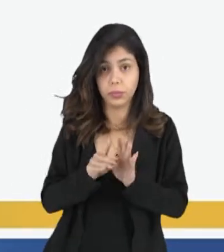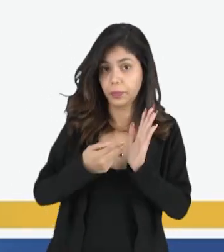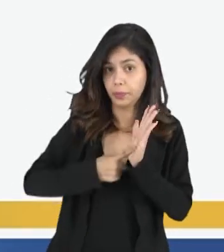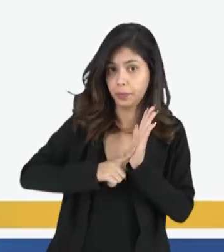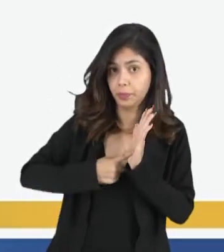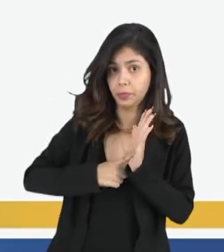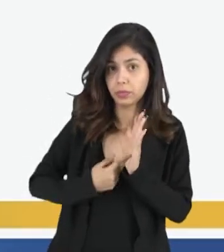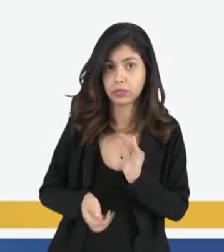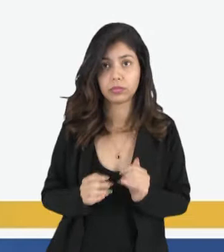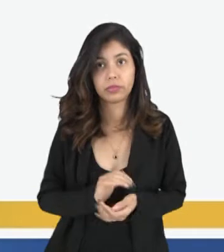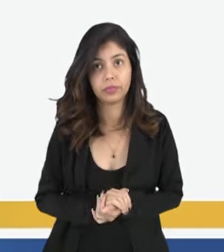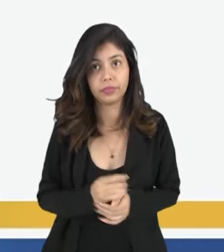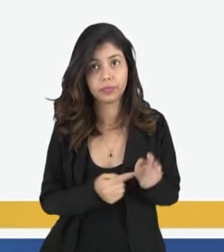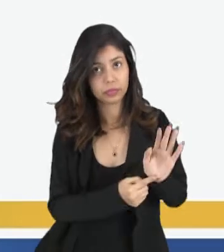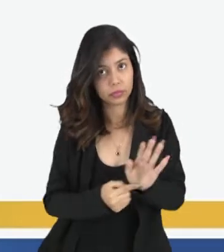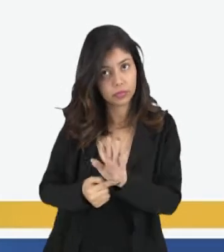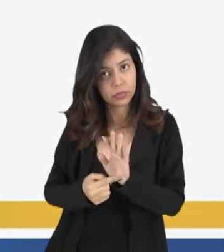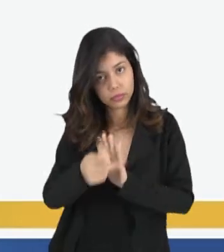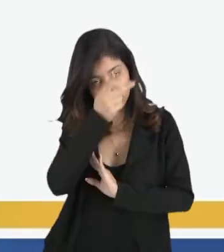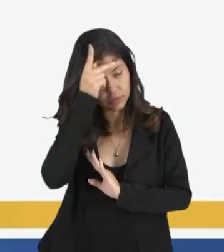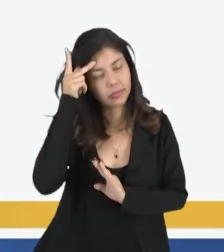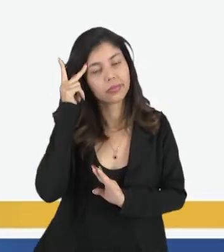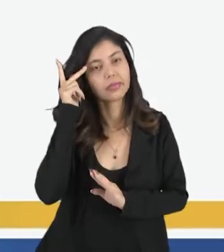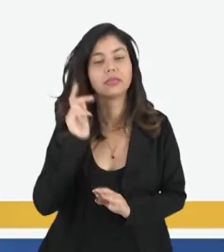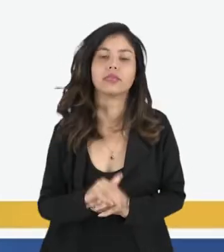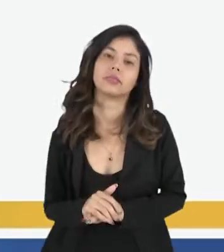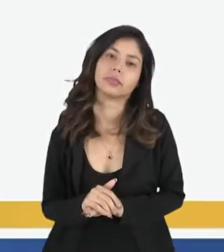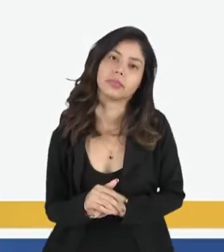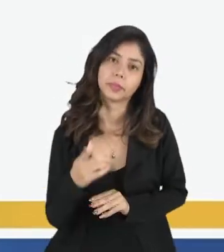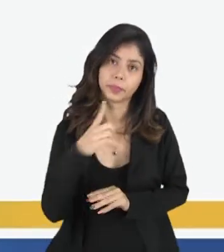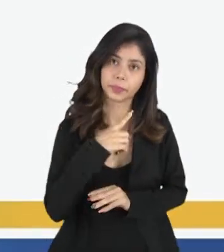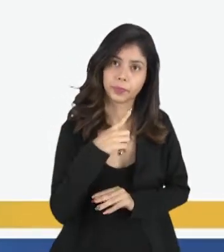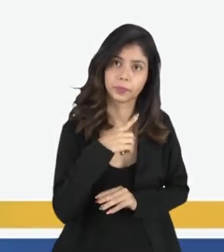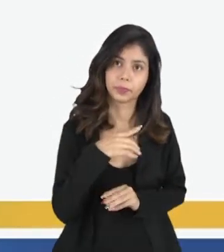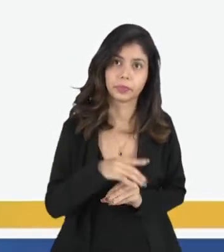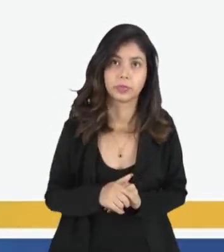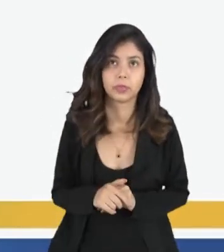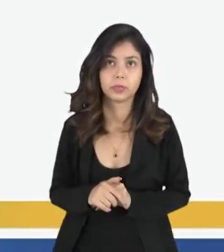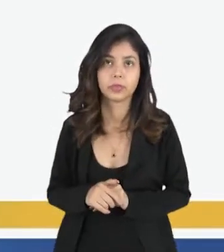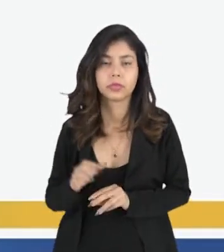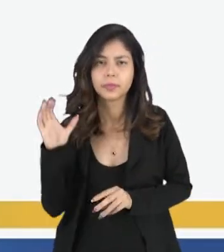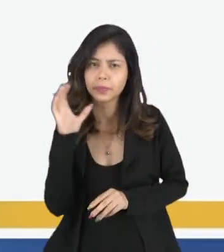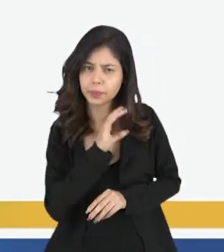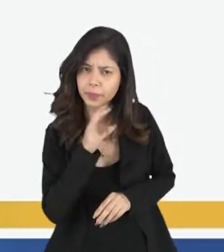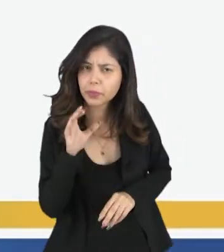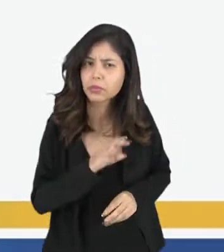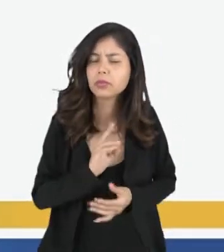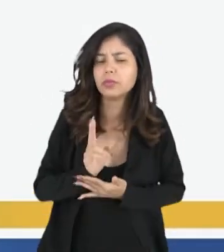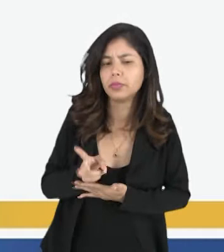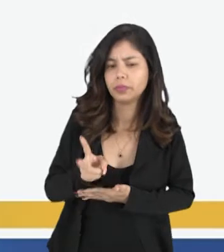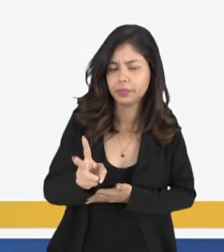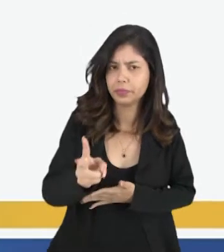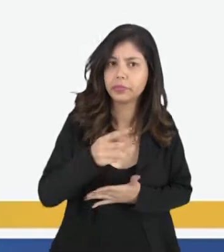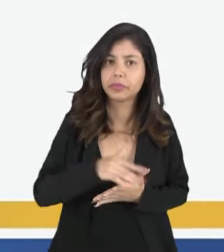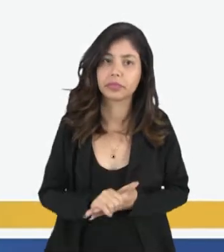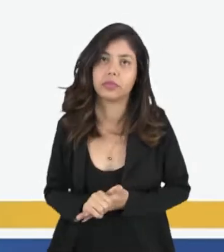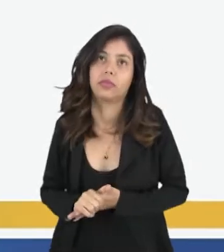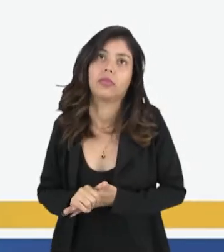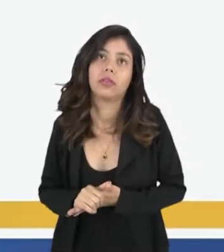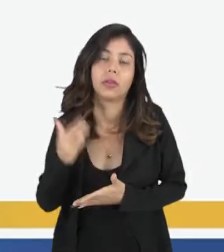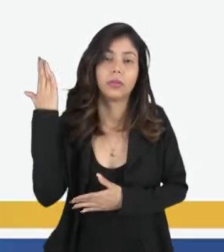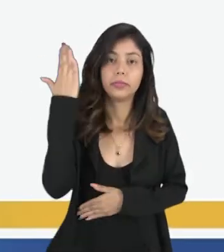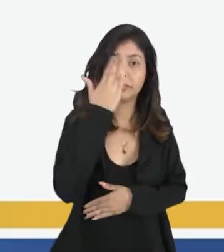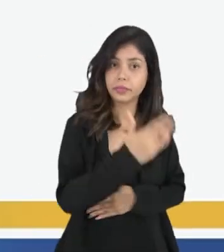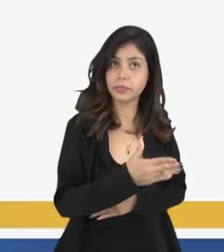de referência a pessoa, ela está numa velocidade constante e numa